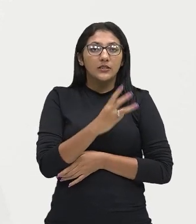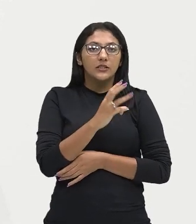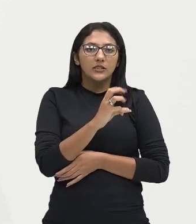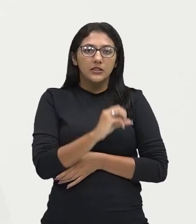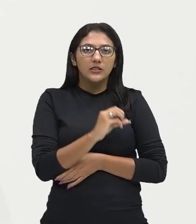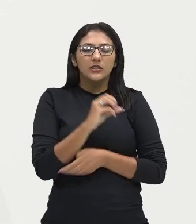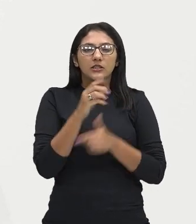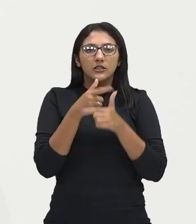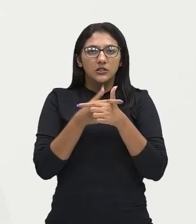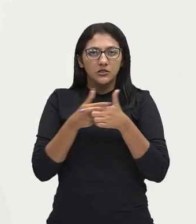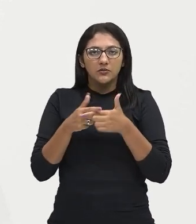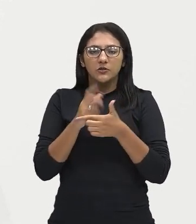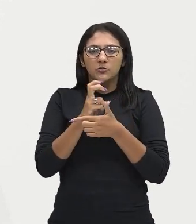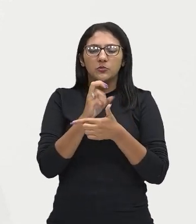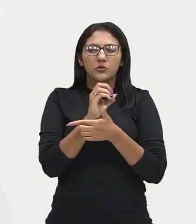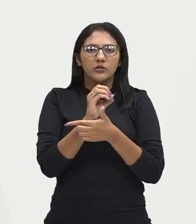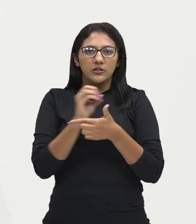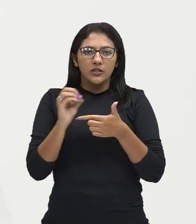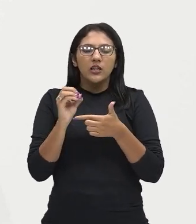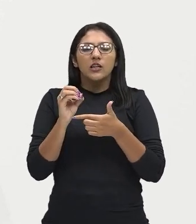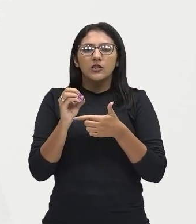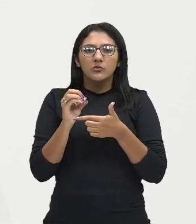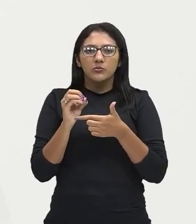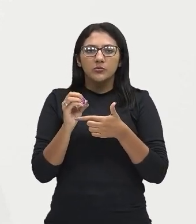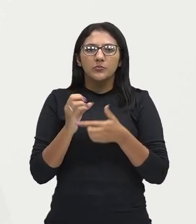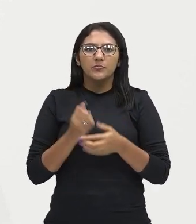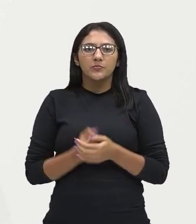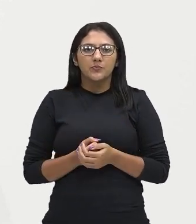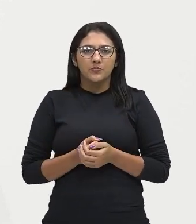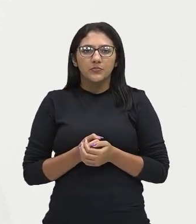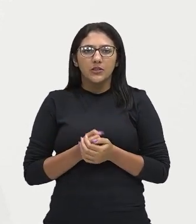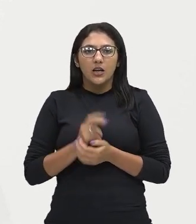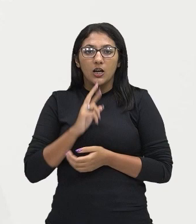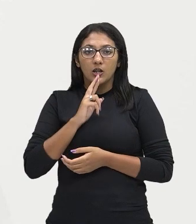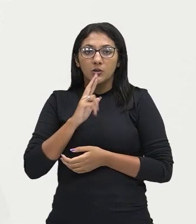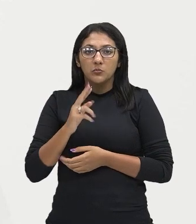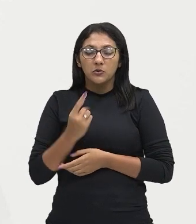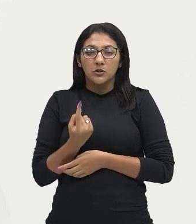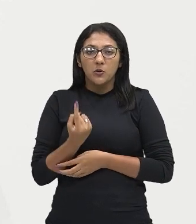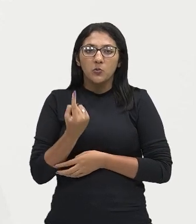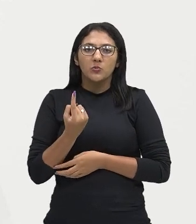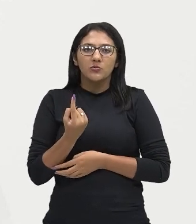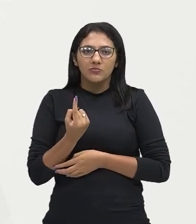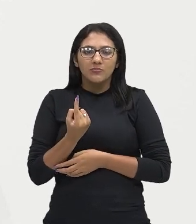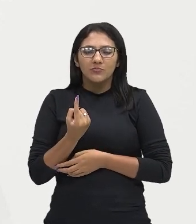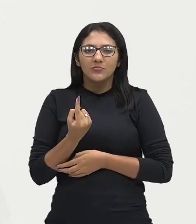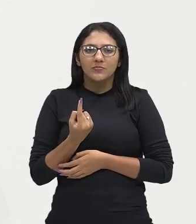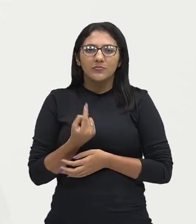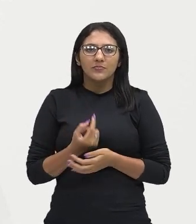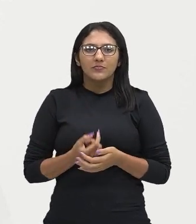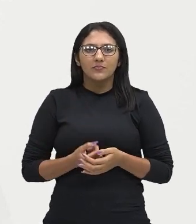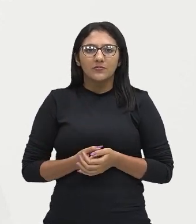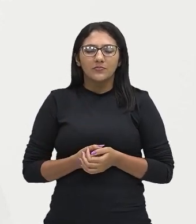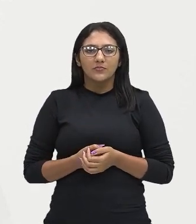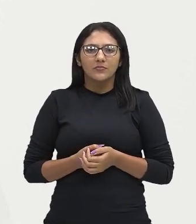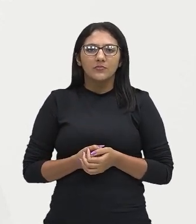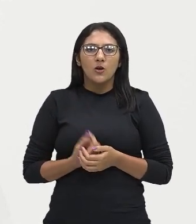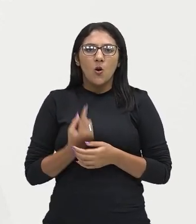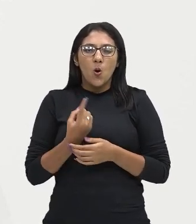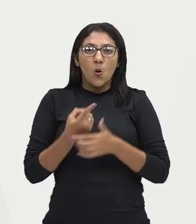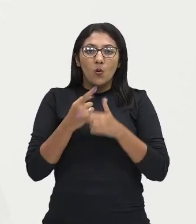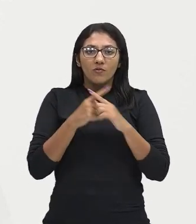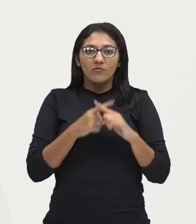730 dividido para 500 só pode ser 1, porque se eu colocar 2 ia dar 1000, ia passar. Então 1 vezes